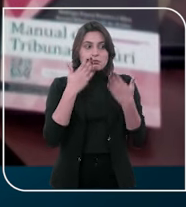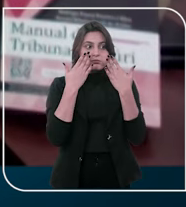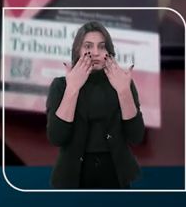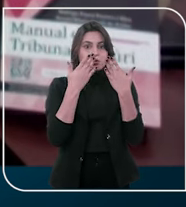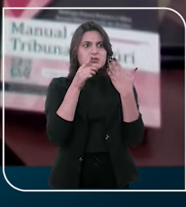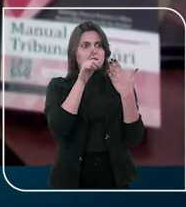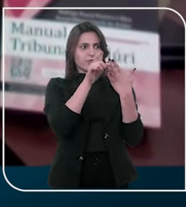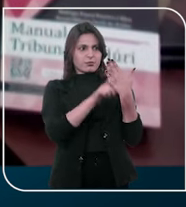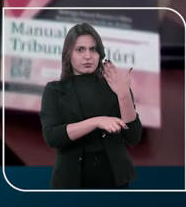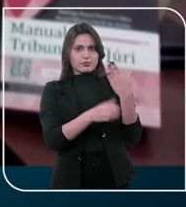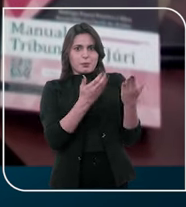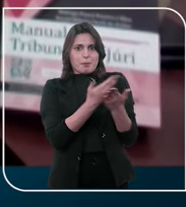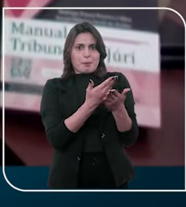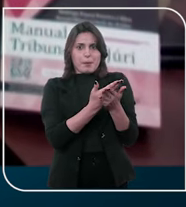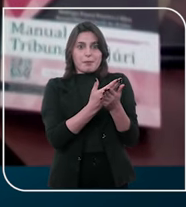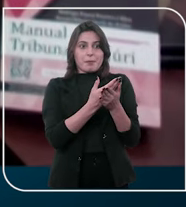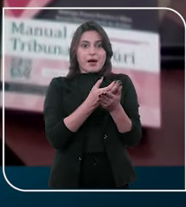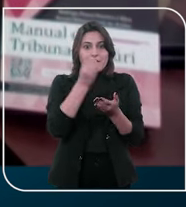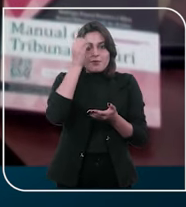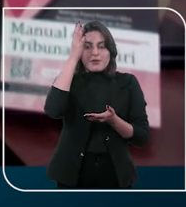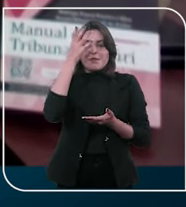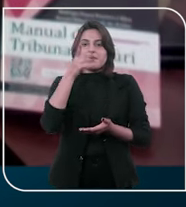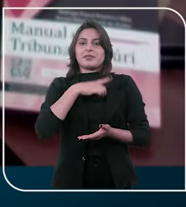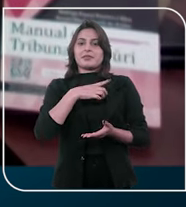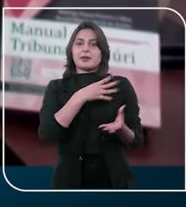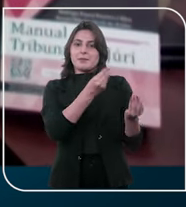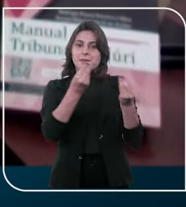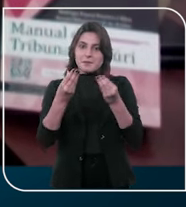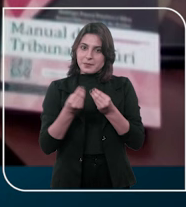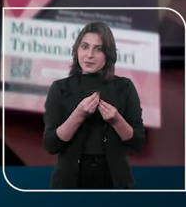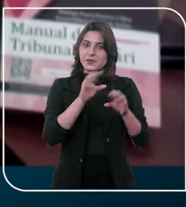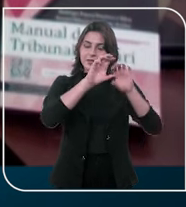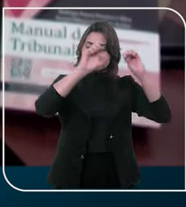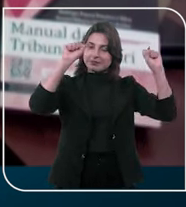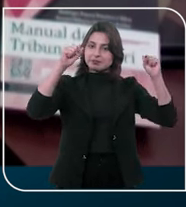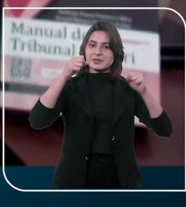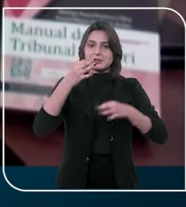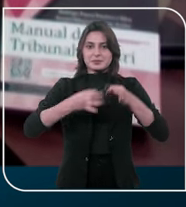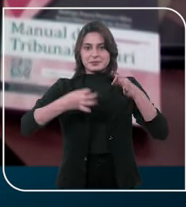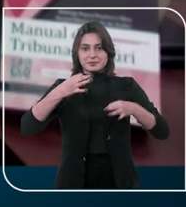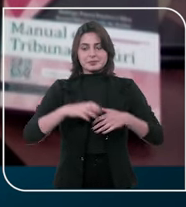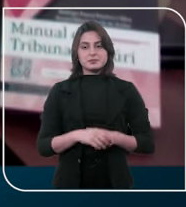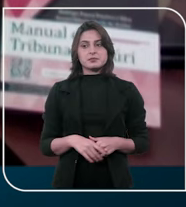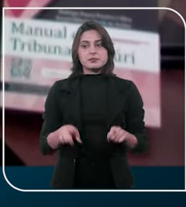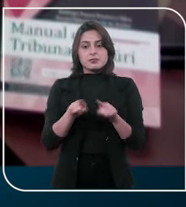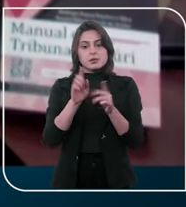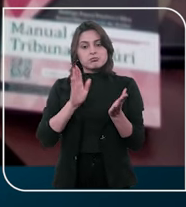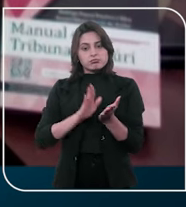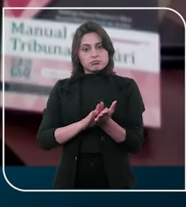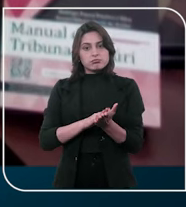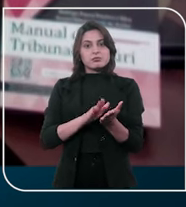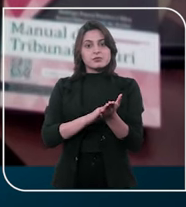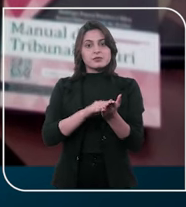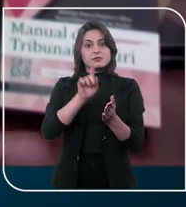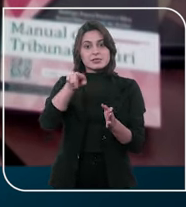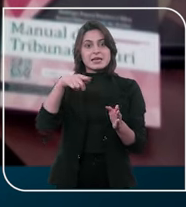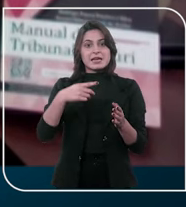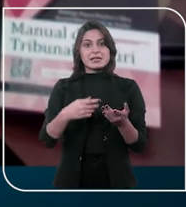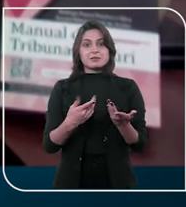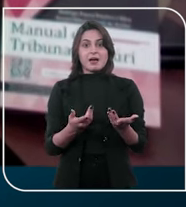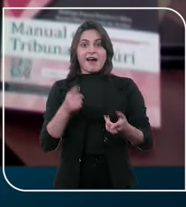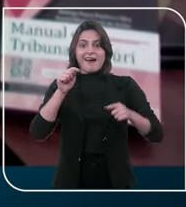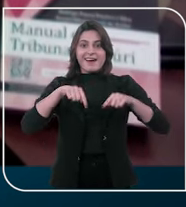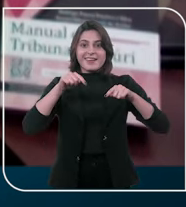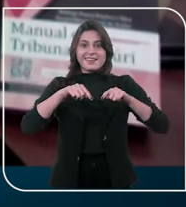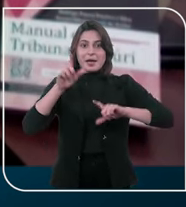os aspectos do Tribunal do Júri, e parabenizar vocês pelo programa, que é muito, muito bacana e que tenta